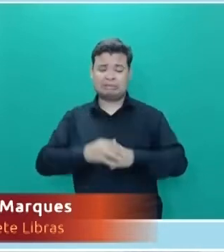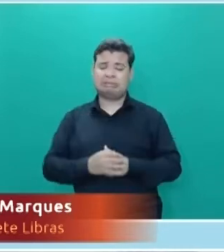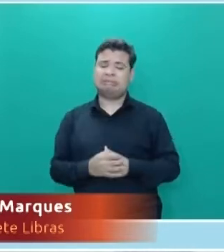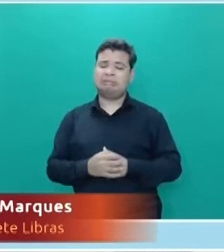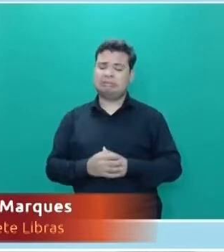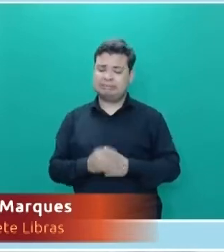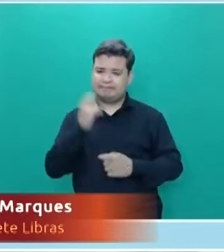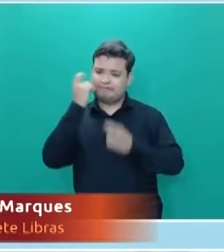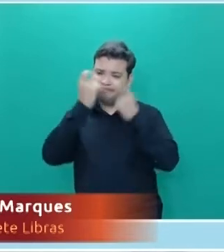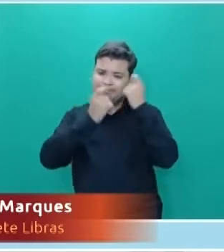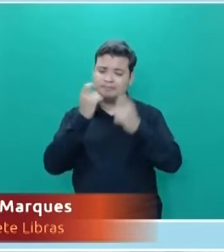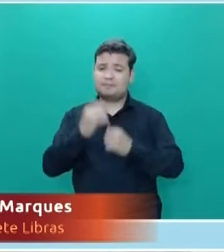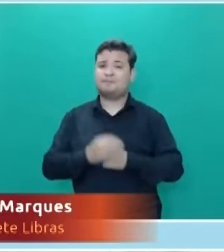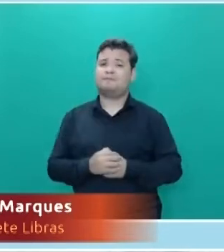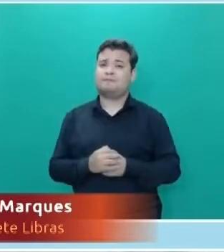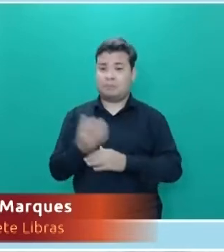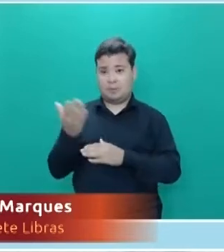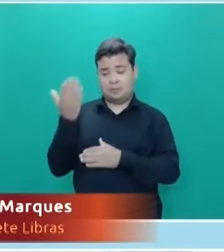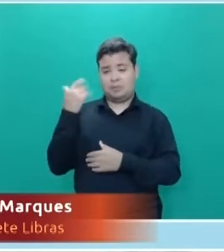de idade.